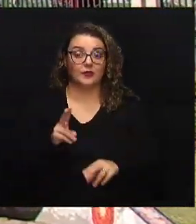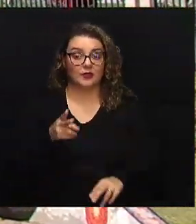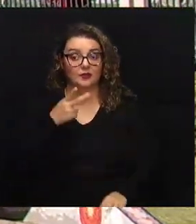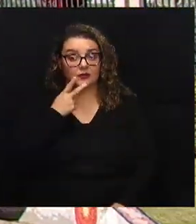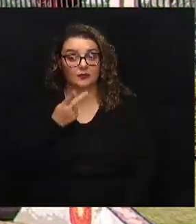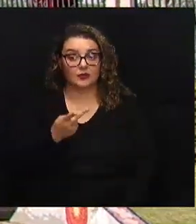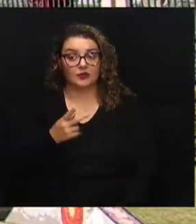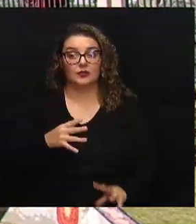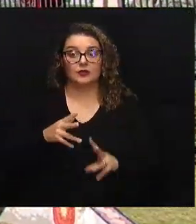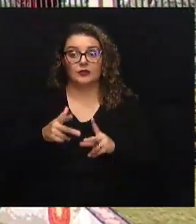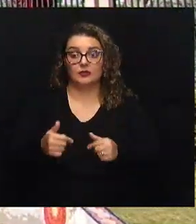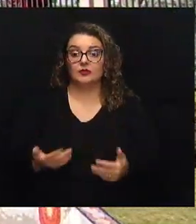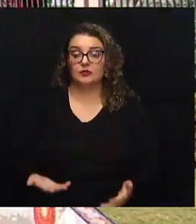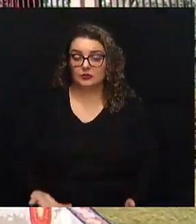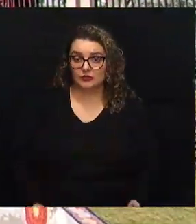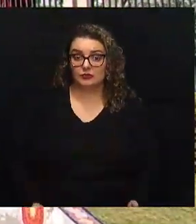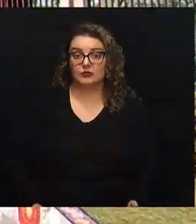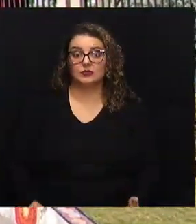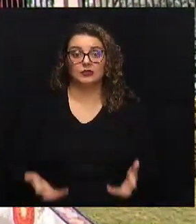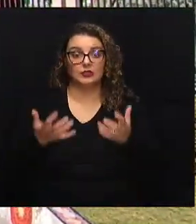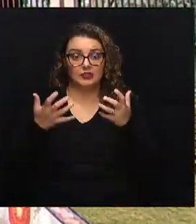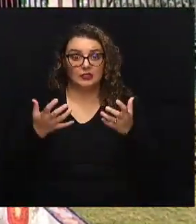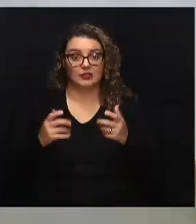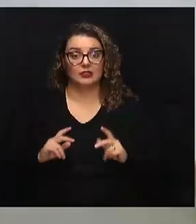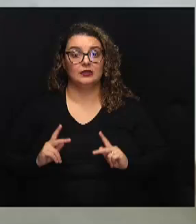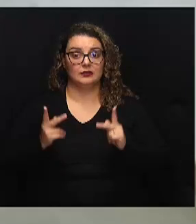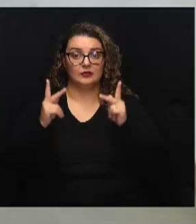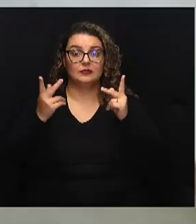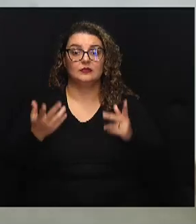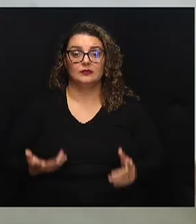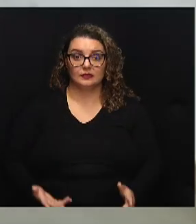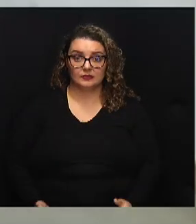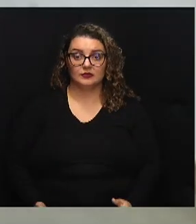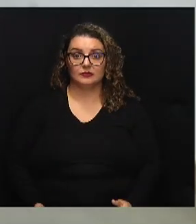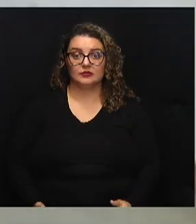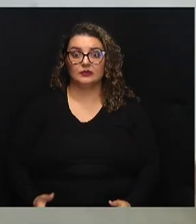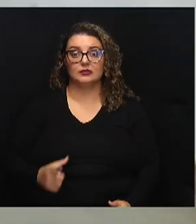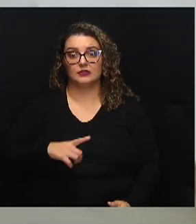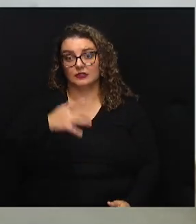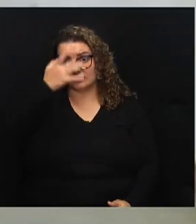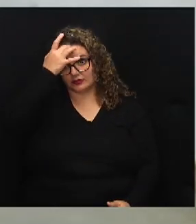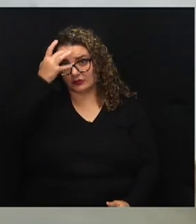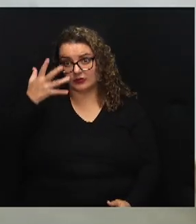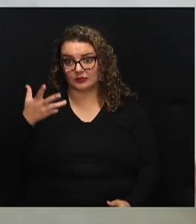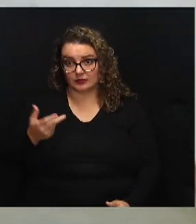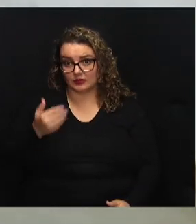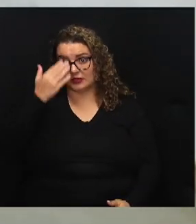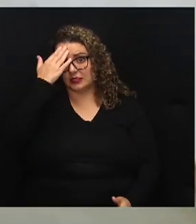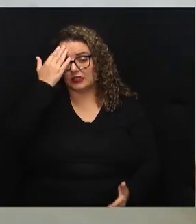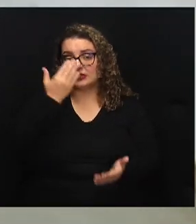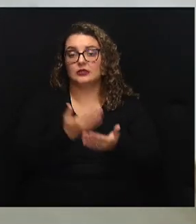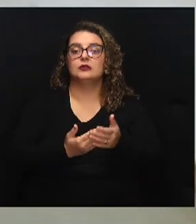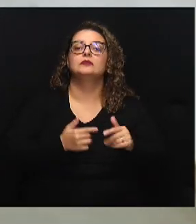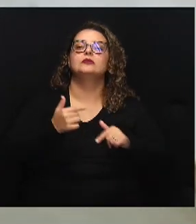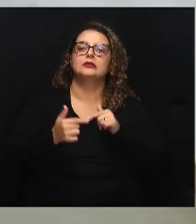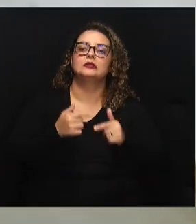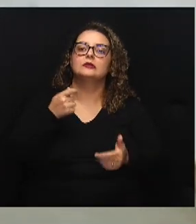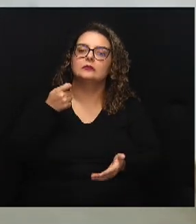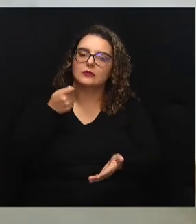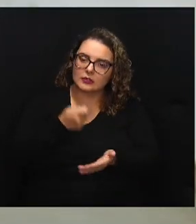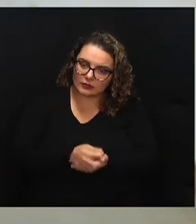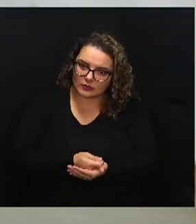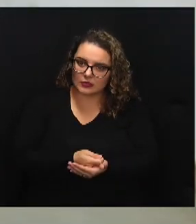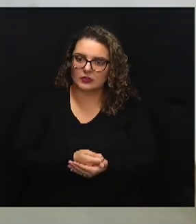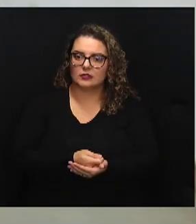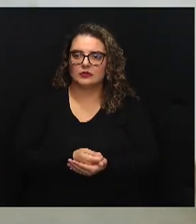a todos os que querem vencer, todos aqueles que têm um dom e acreditam, que trabalhem mesmo,